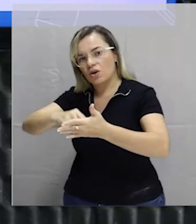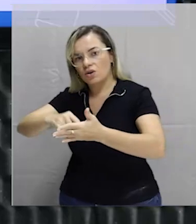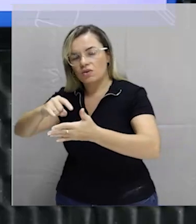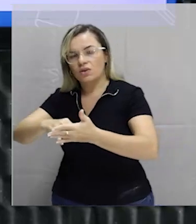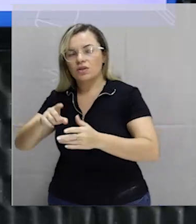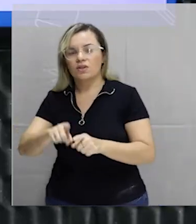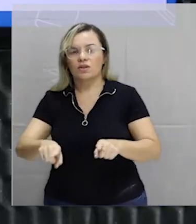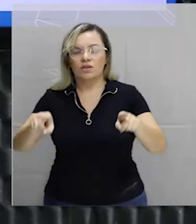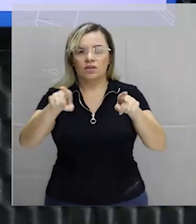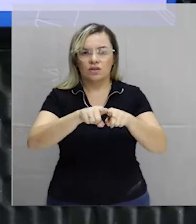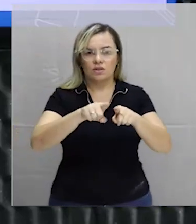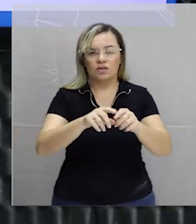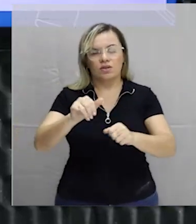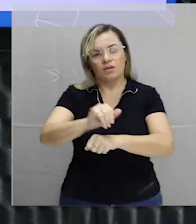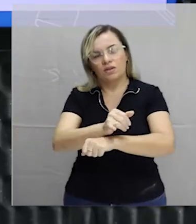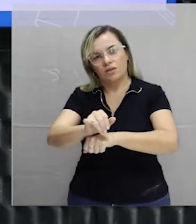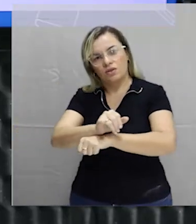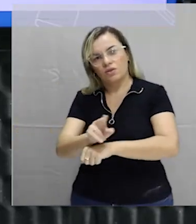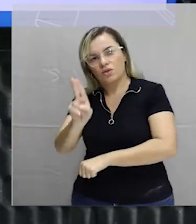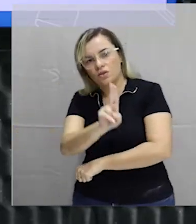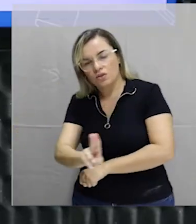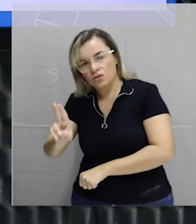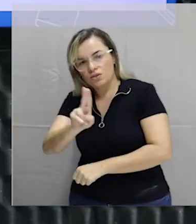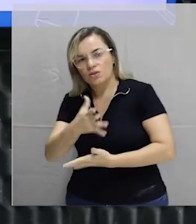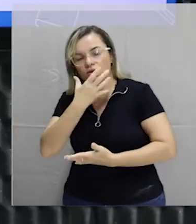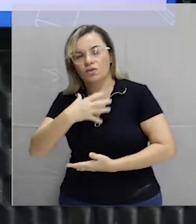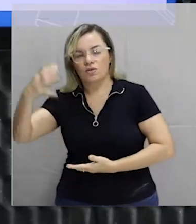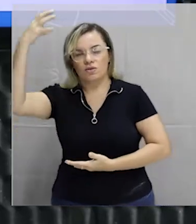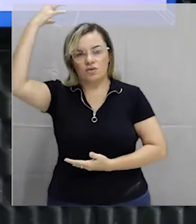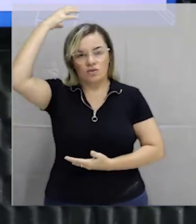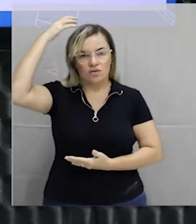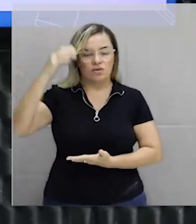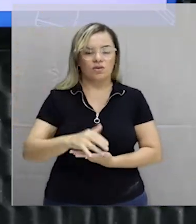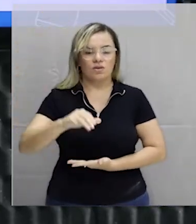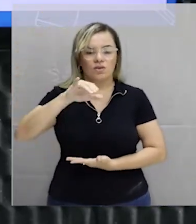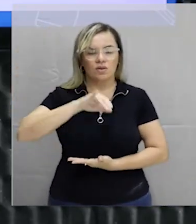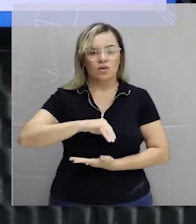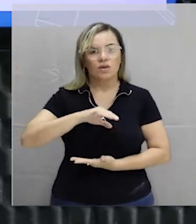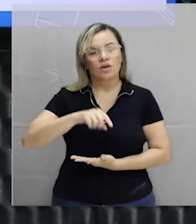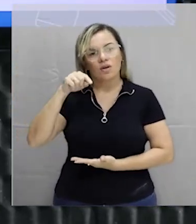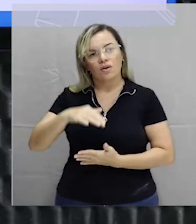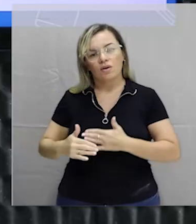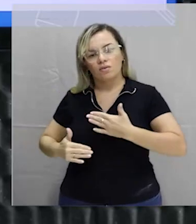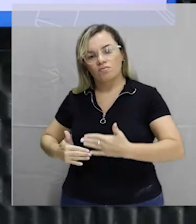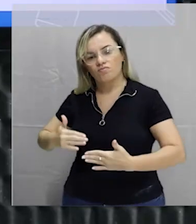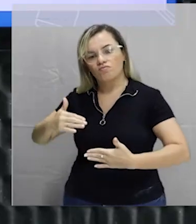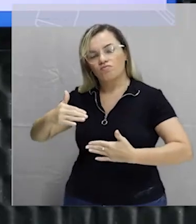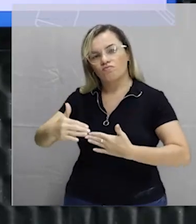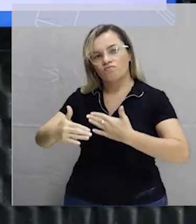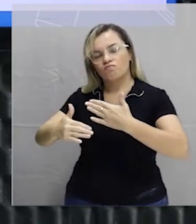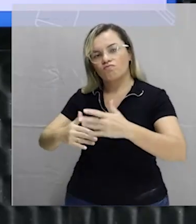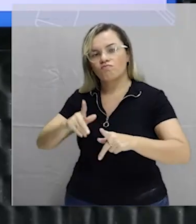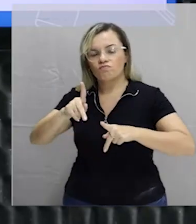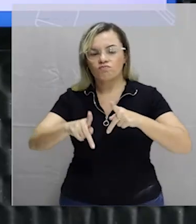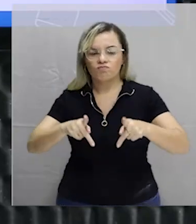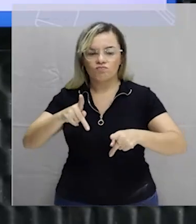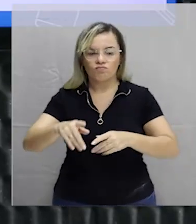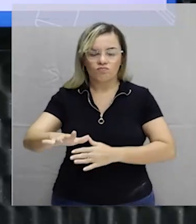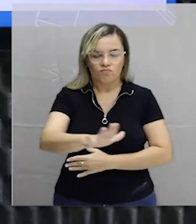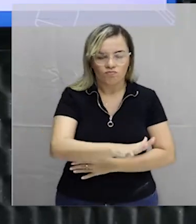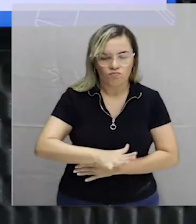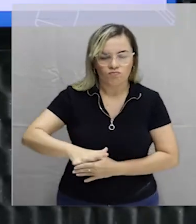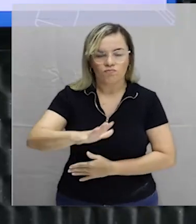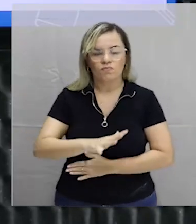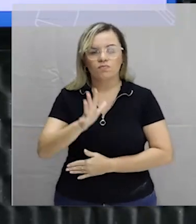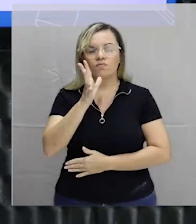e títulos foi uma das estratégias que a coroa portuguesa utilizou para estimular o processo de povoamento